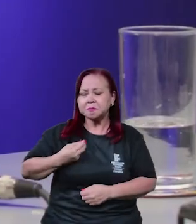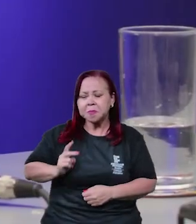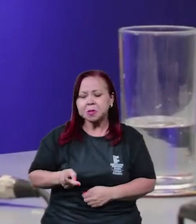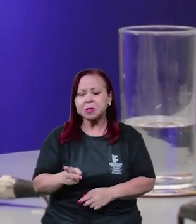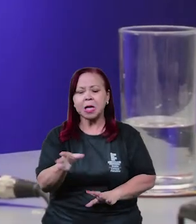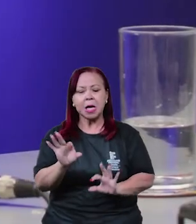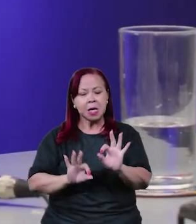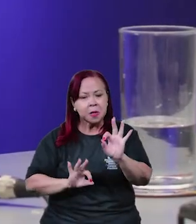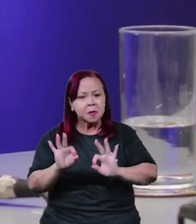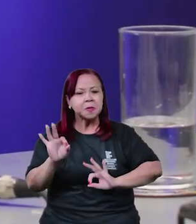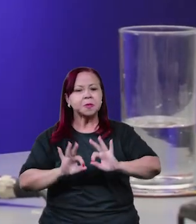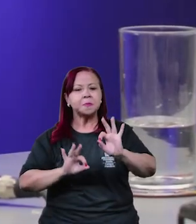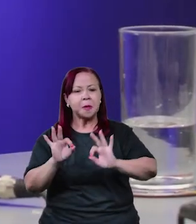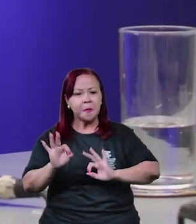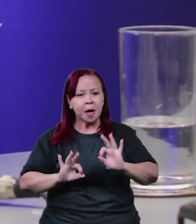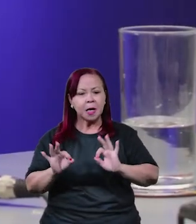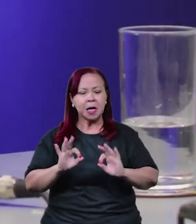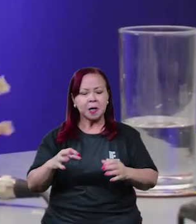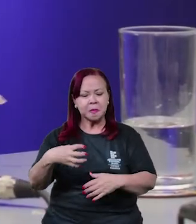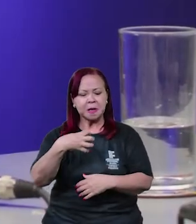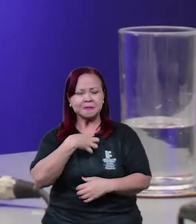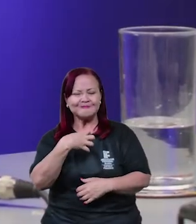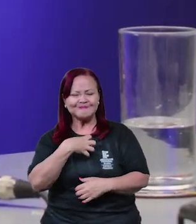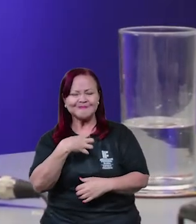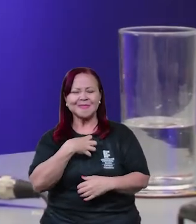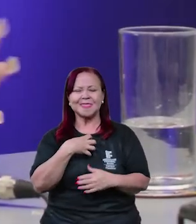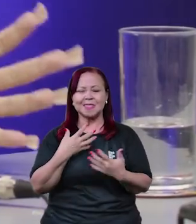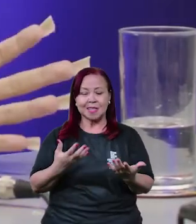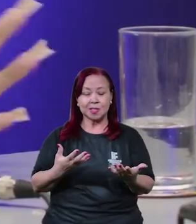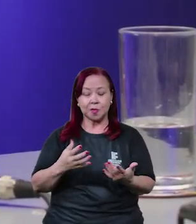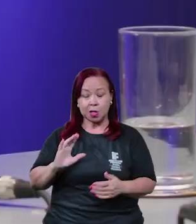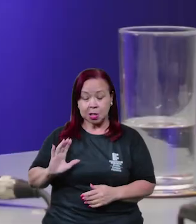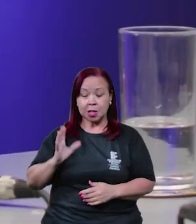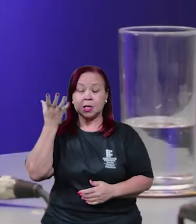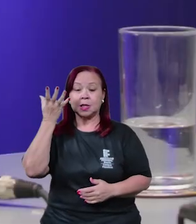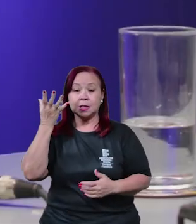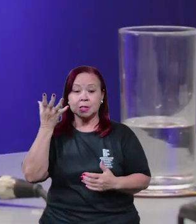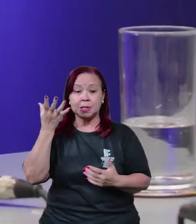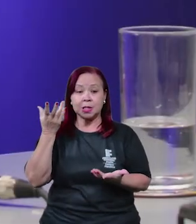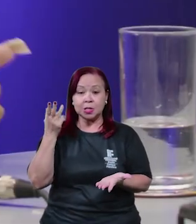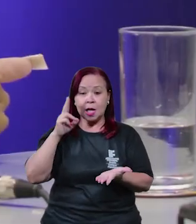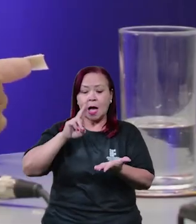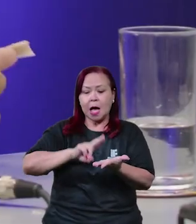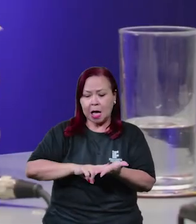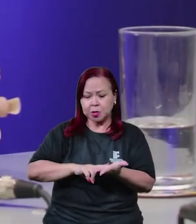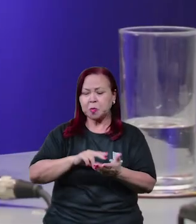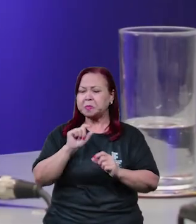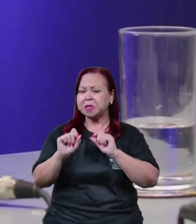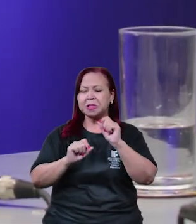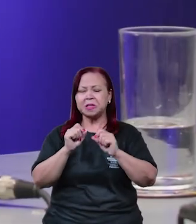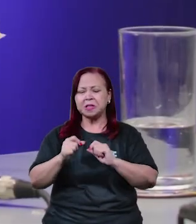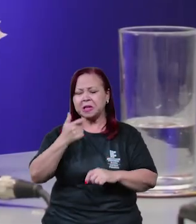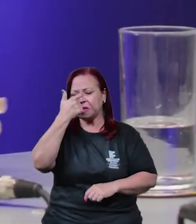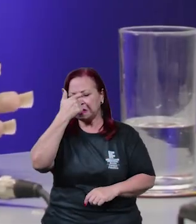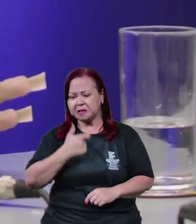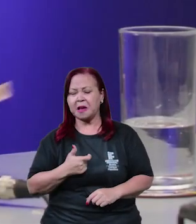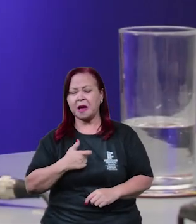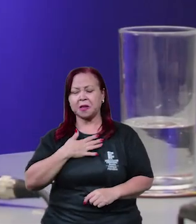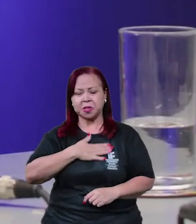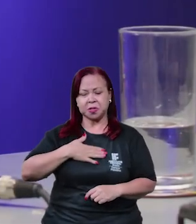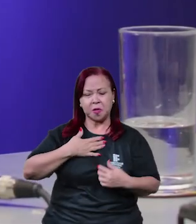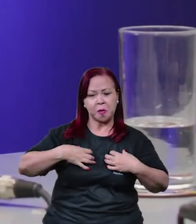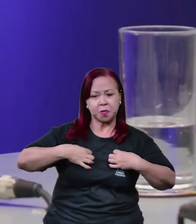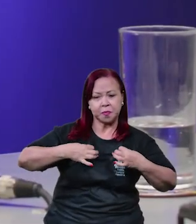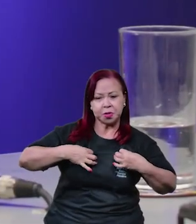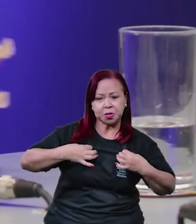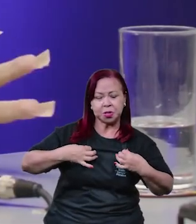se preparando para essas sensações, né? Quando a gente decide assumir quem a gente realmente é, o que a gente gosta de vestir, o